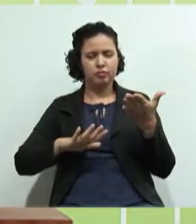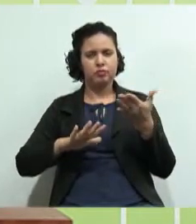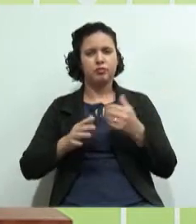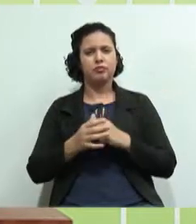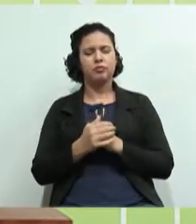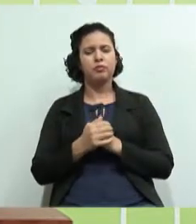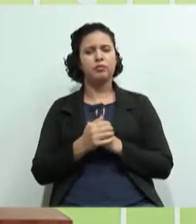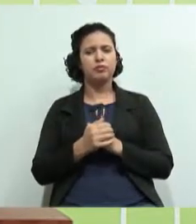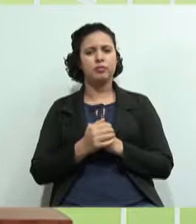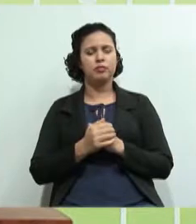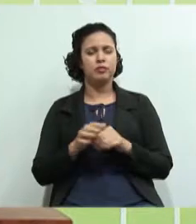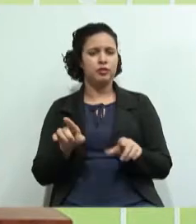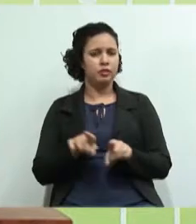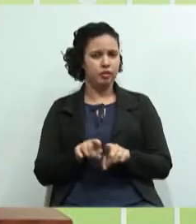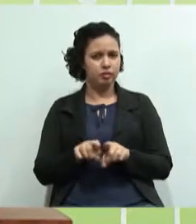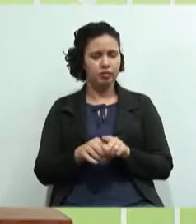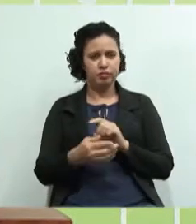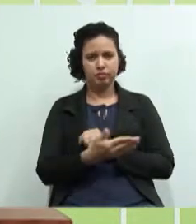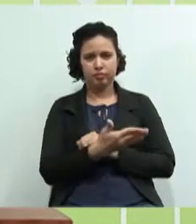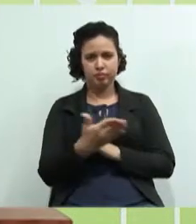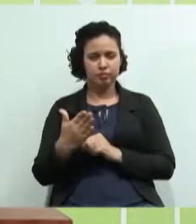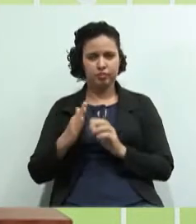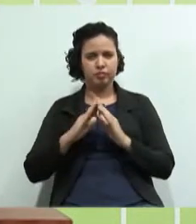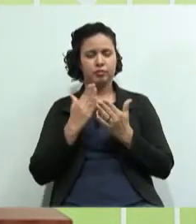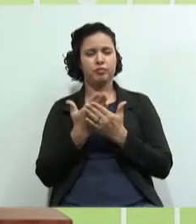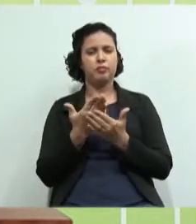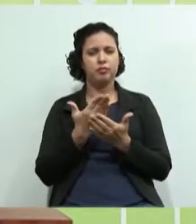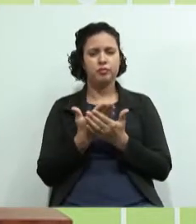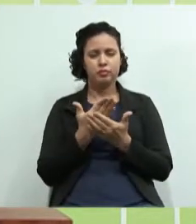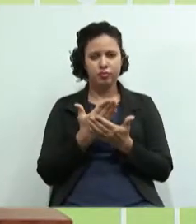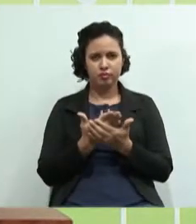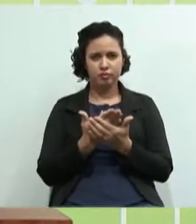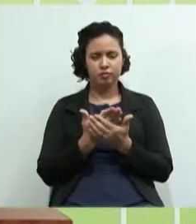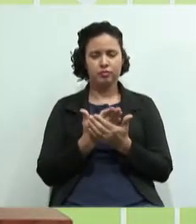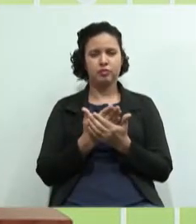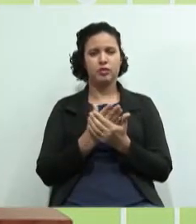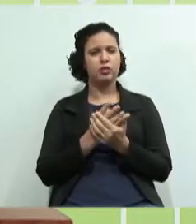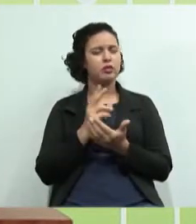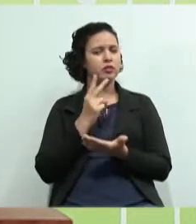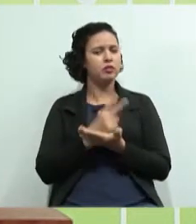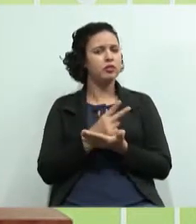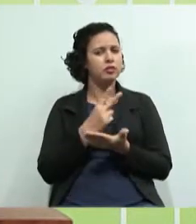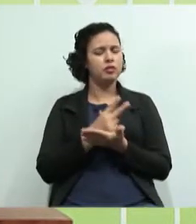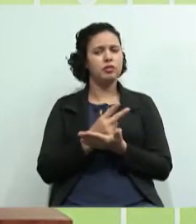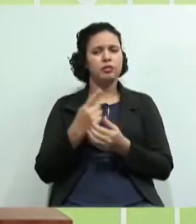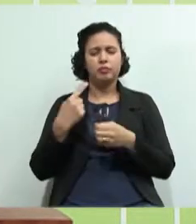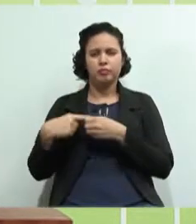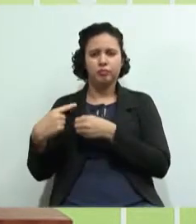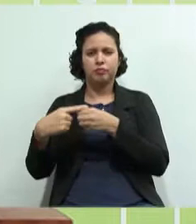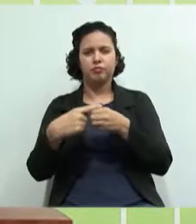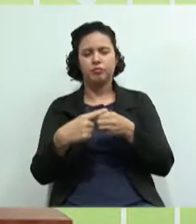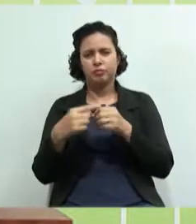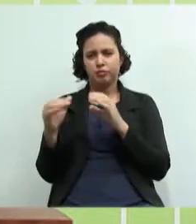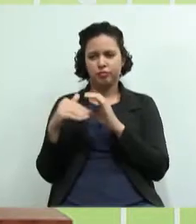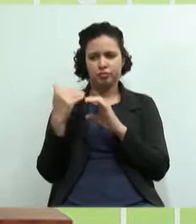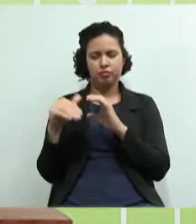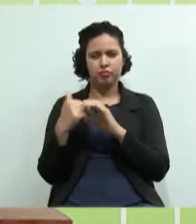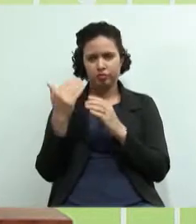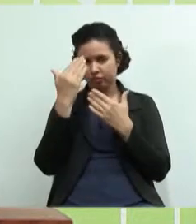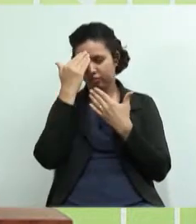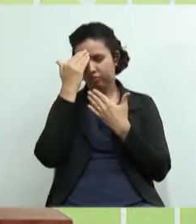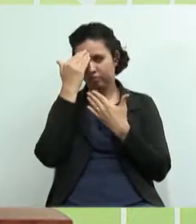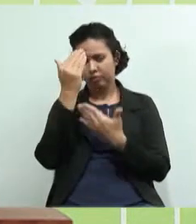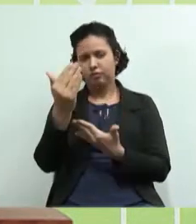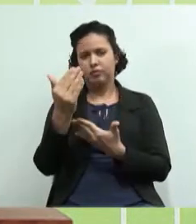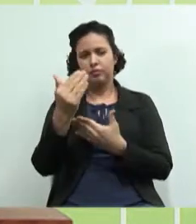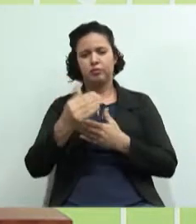E é claro, vocês, alunos da Escola Francisca Martendal, estão sempre participando das nossas teleaulas. Muito obrigado pela presença e pela